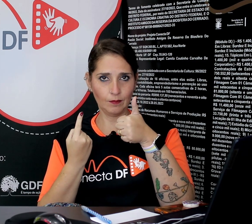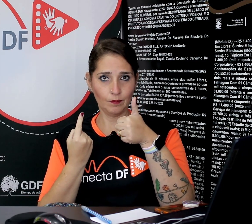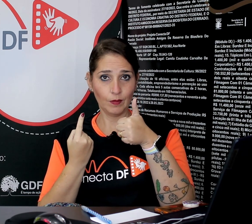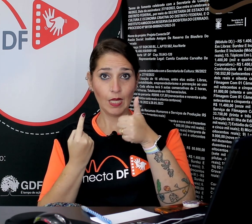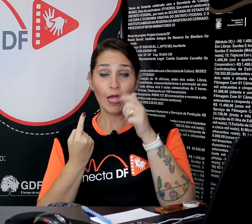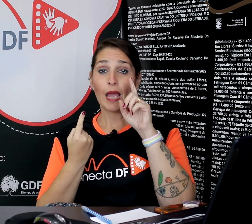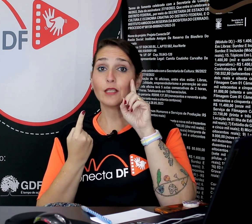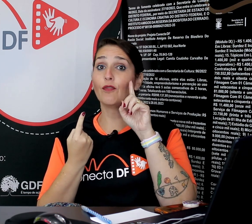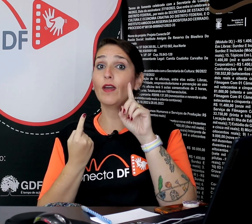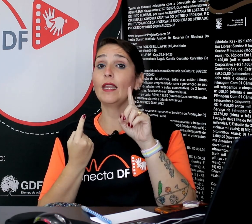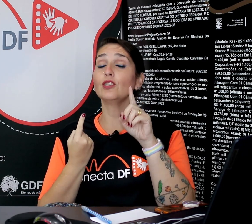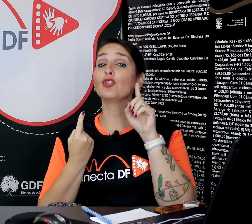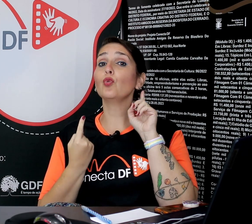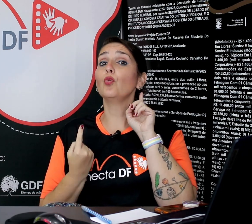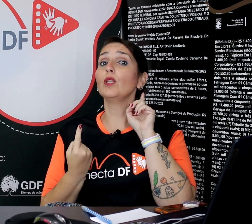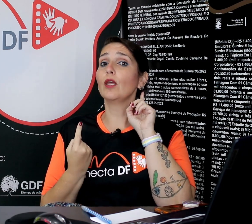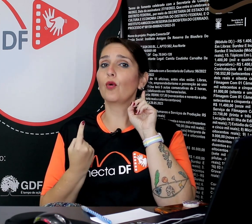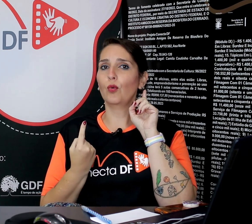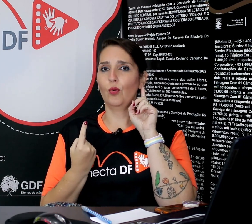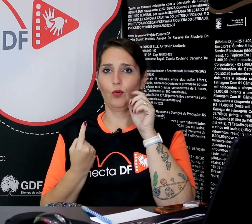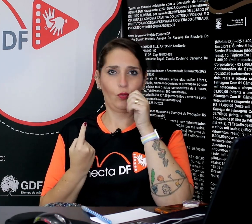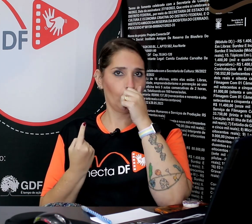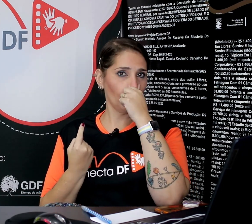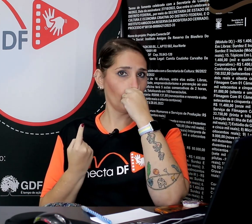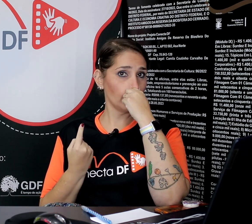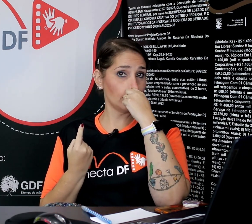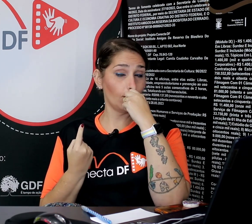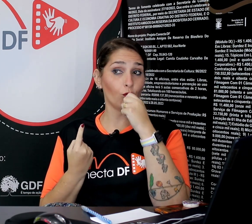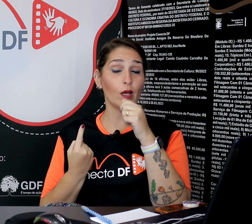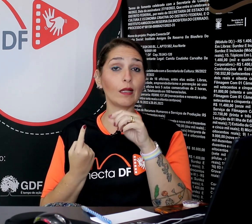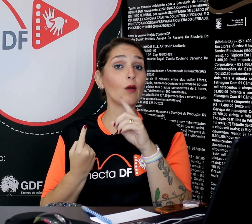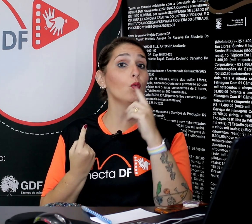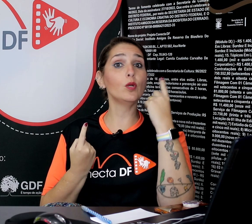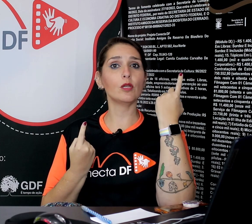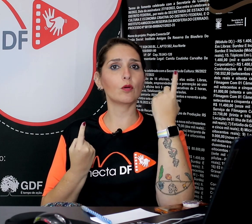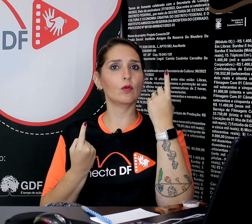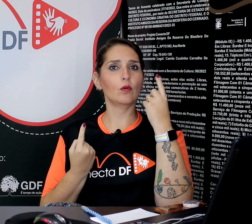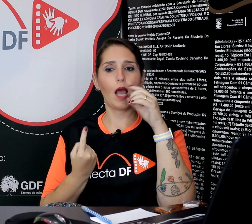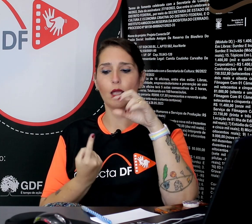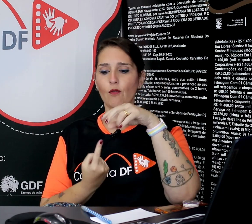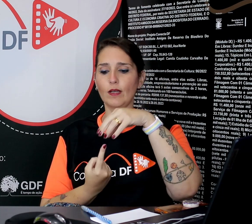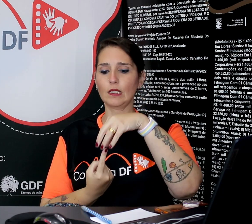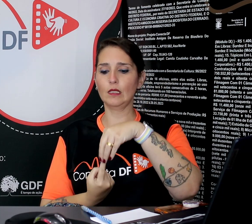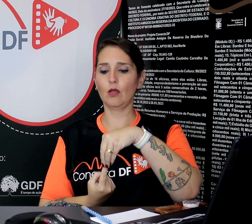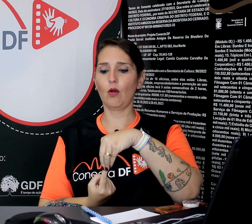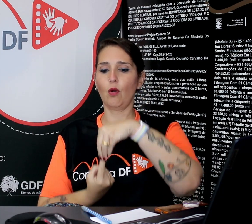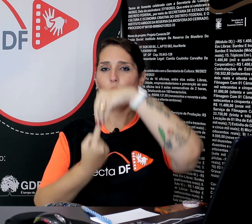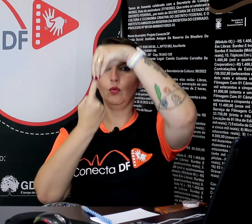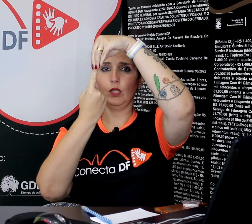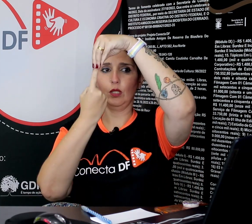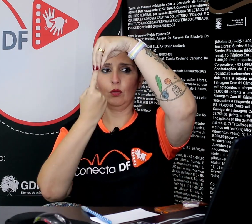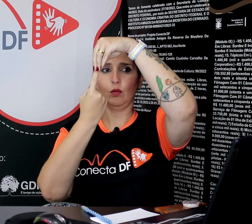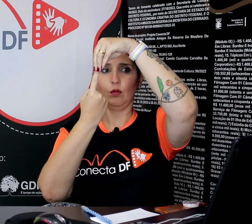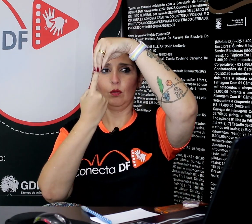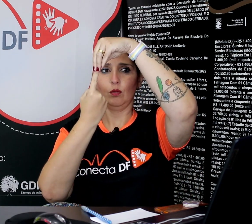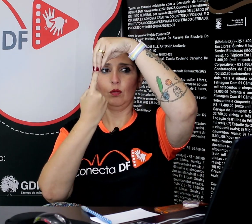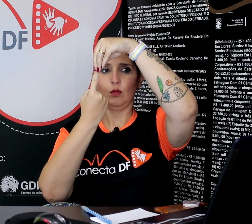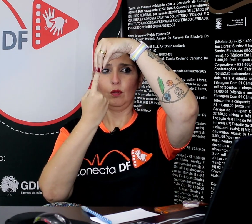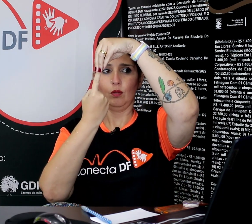Beleza? É diferente de único. Quando eu falo assim, fulano é único, aí eu faço assim, ó,